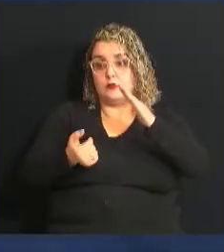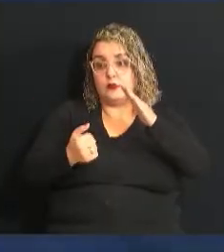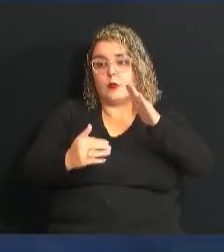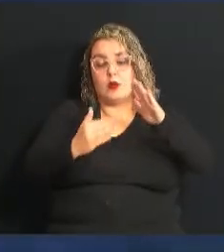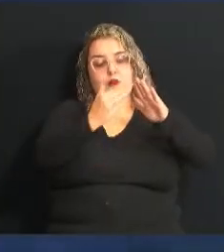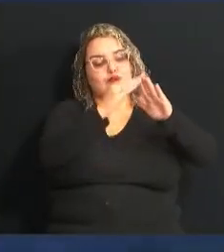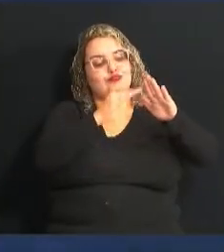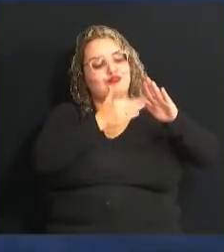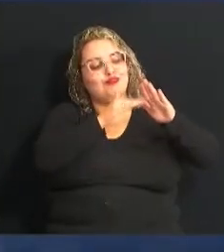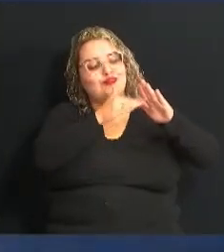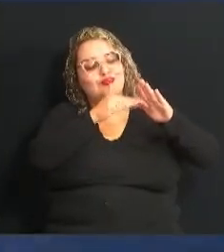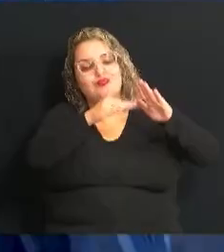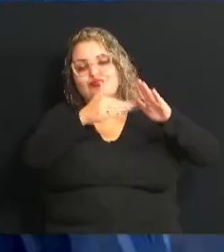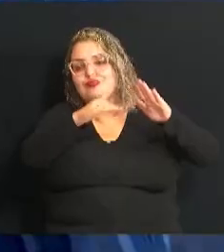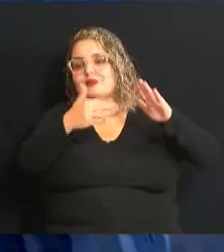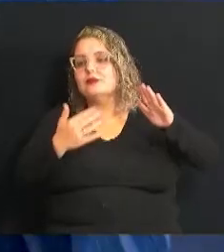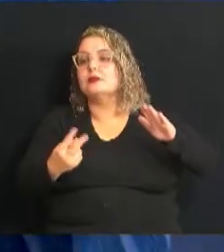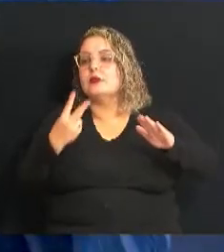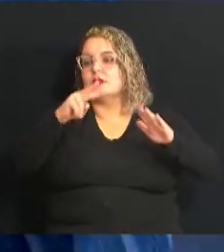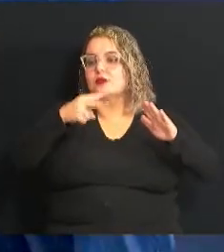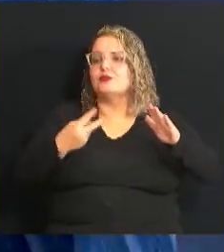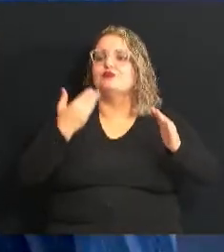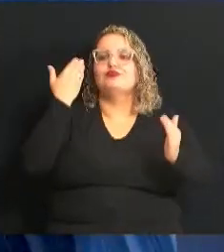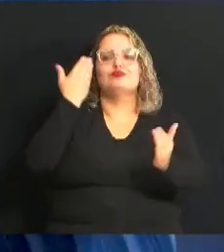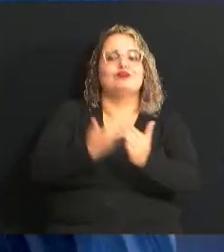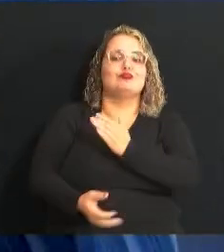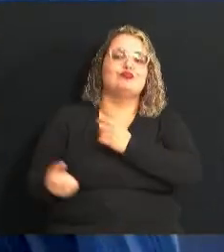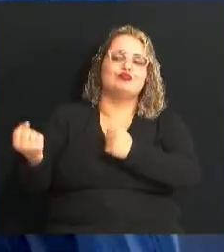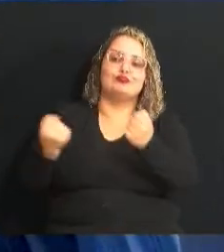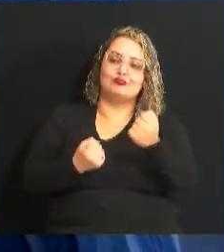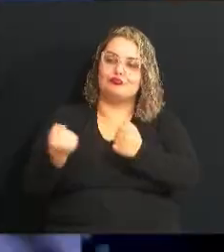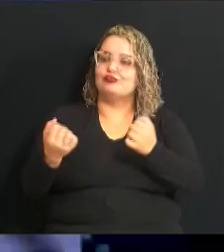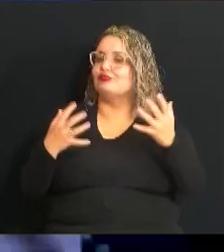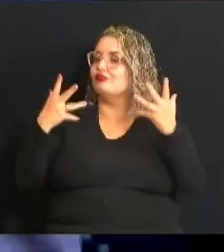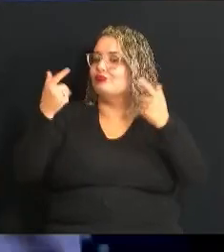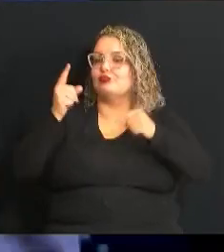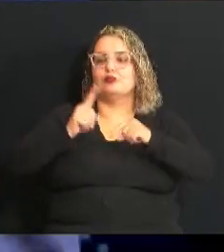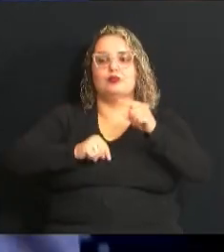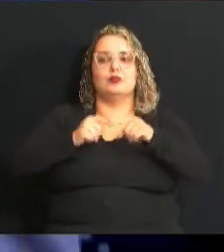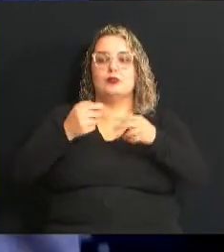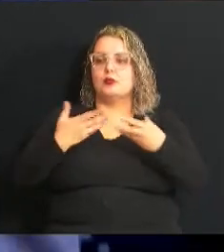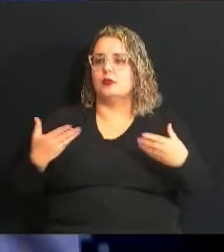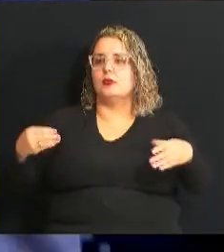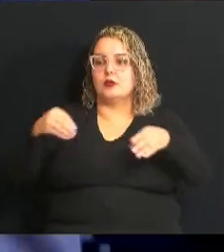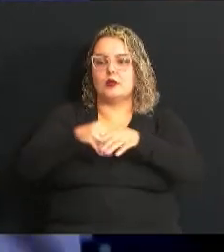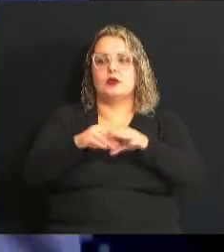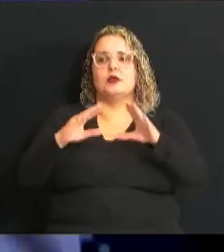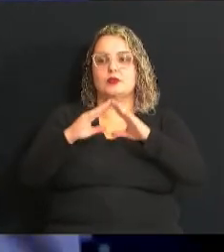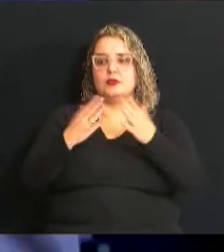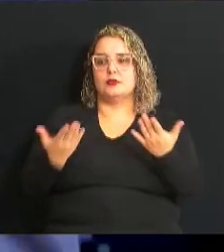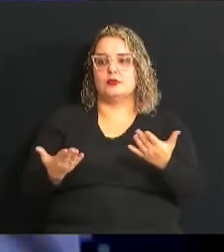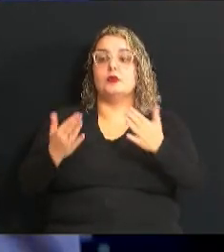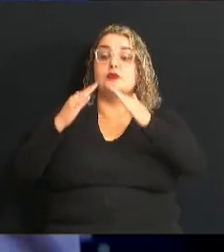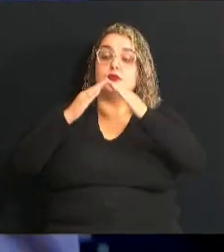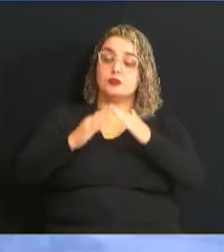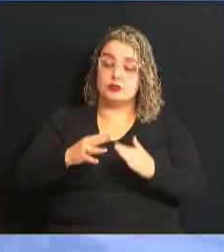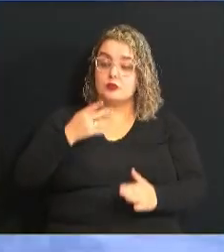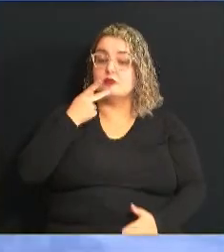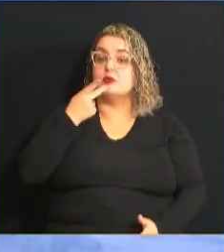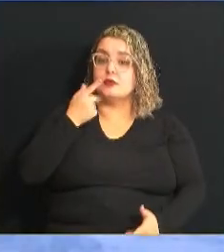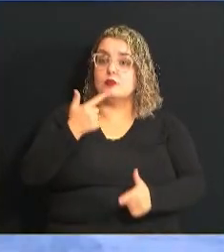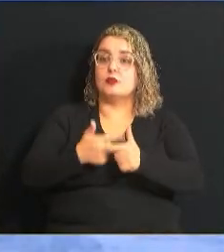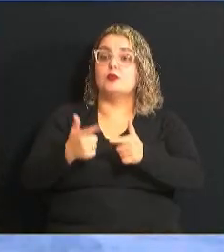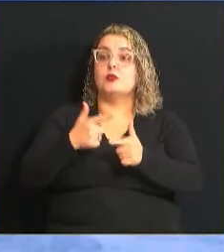telhado. Nas 2 vezes, ele perdeu o carro e todos os móveis. E os moradores comentaram sobre problemas de